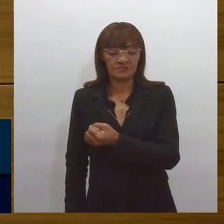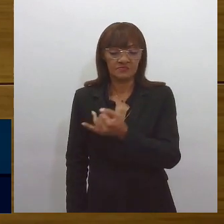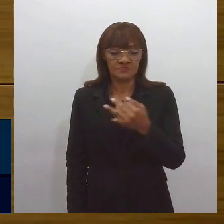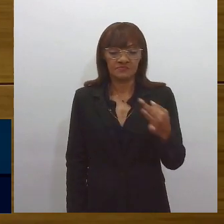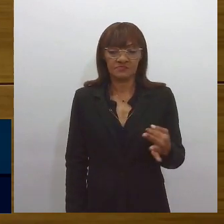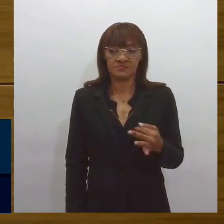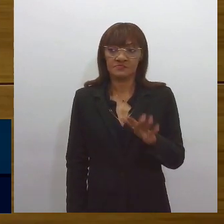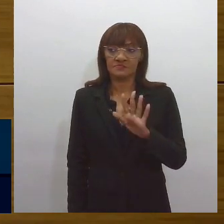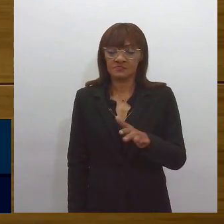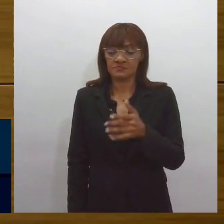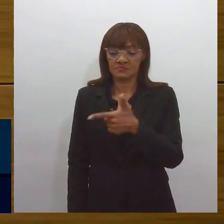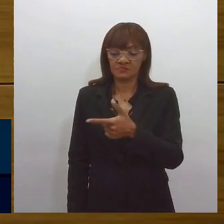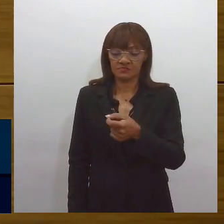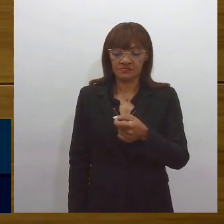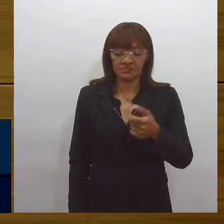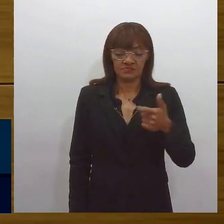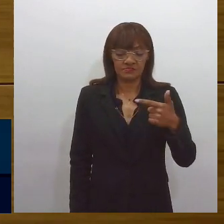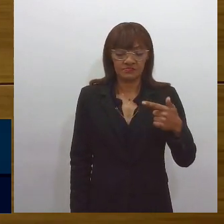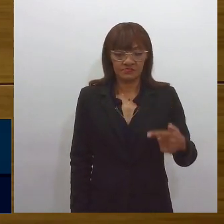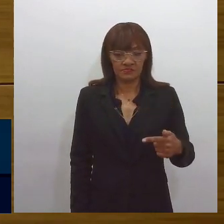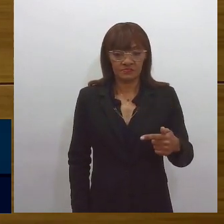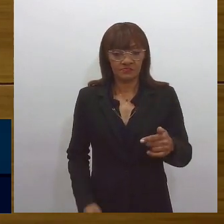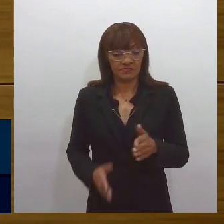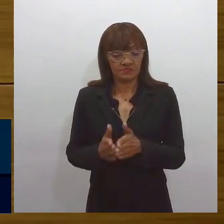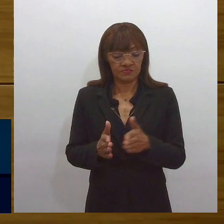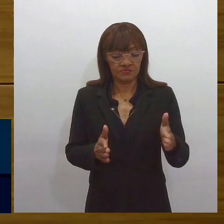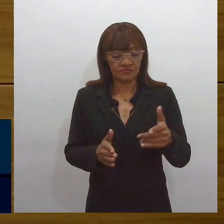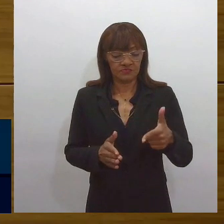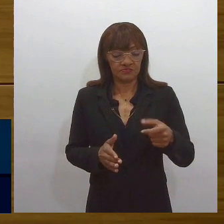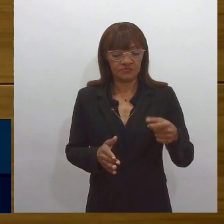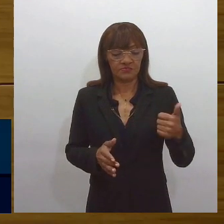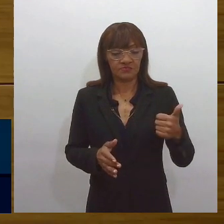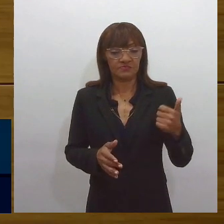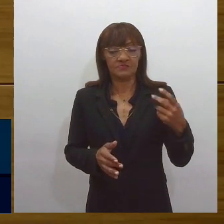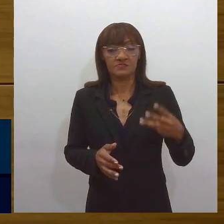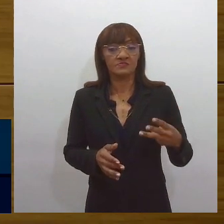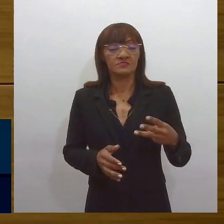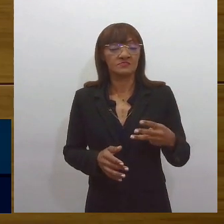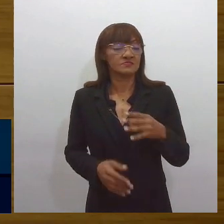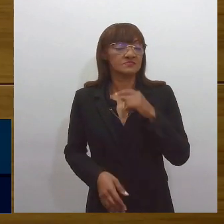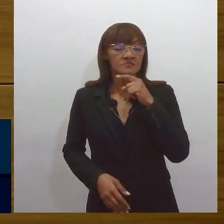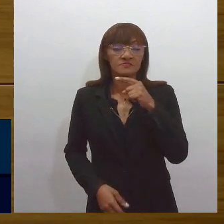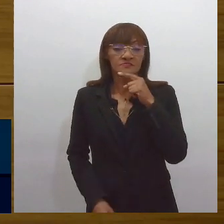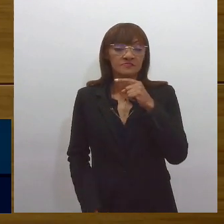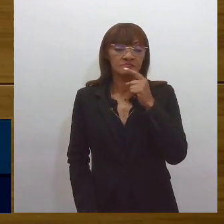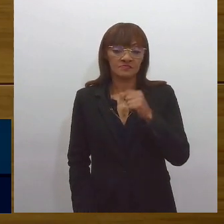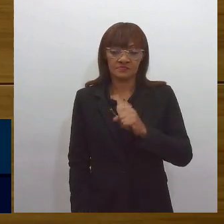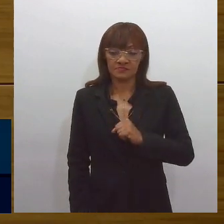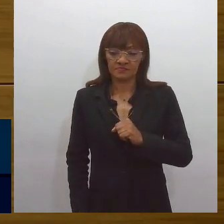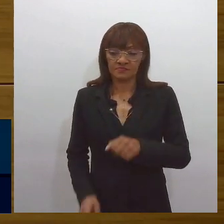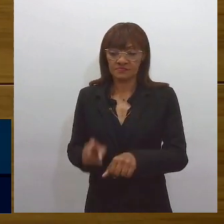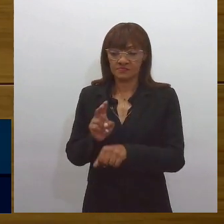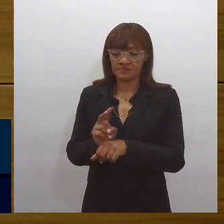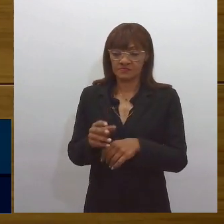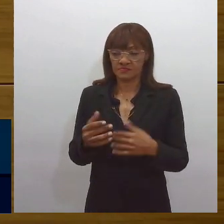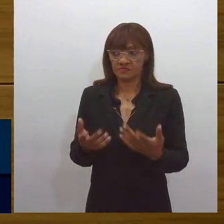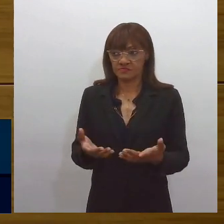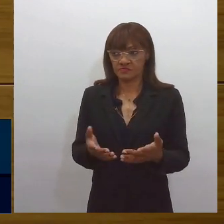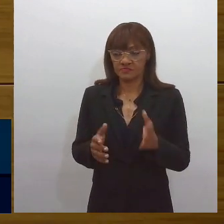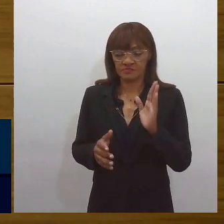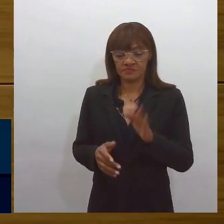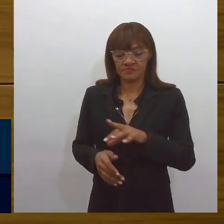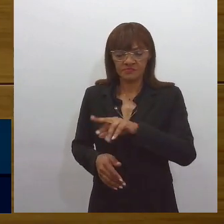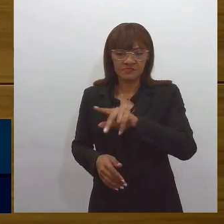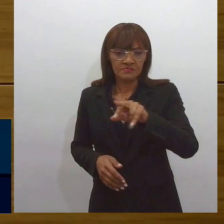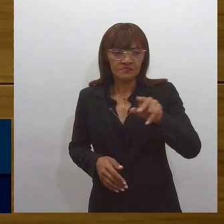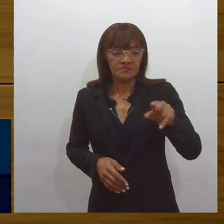e naquele contexto a gente não conseguia atender e isso foi fonte inclusive de diversos atrasos em cronogramas porque você